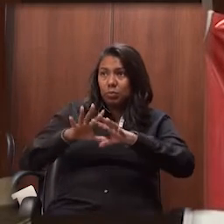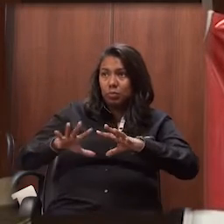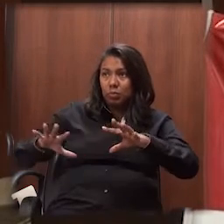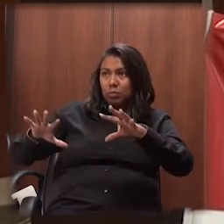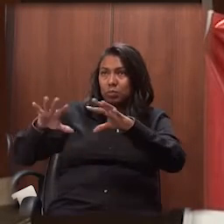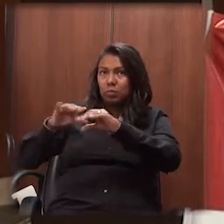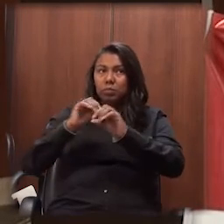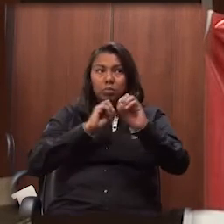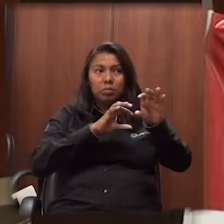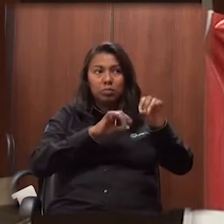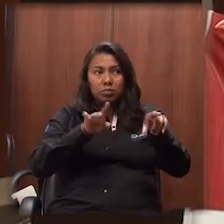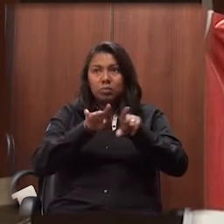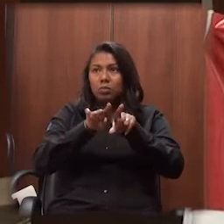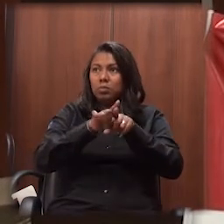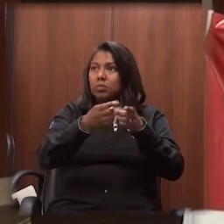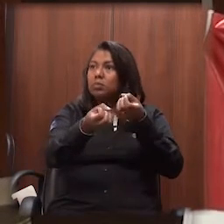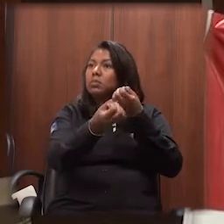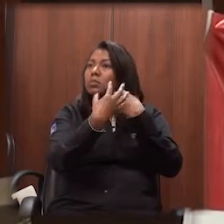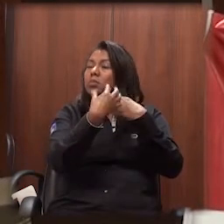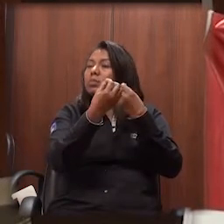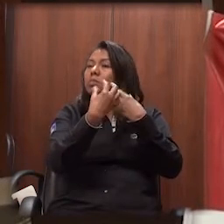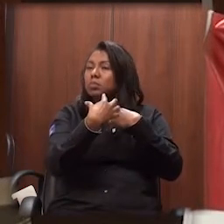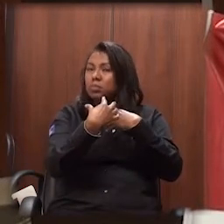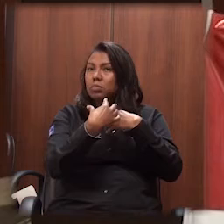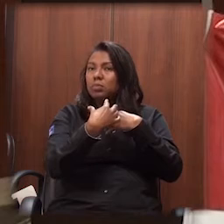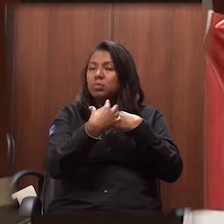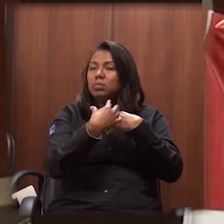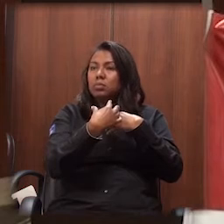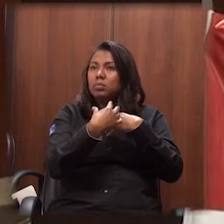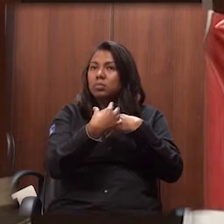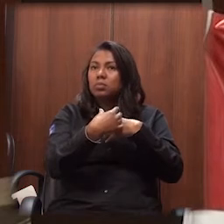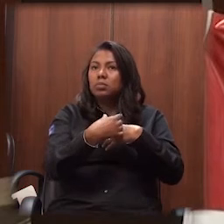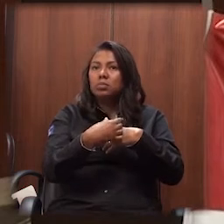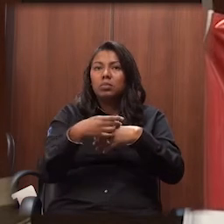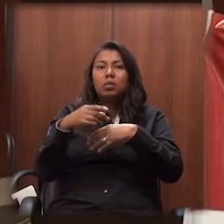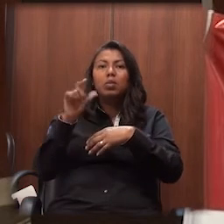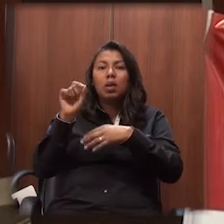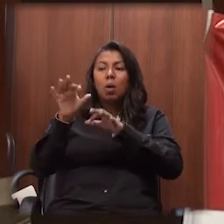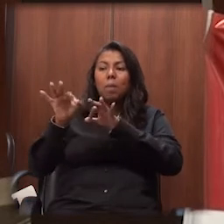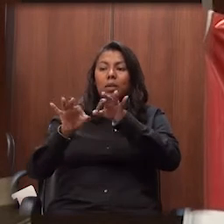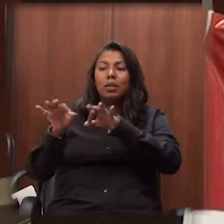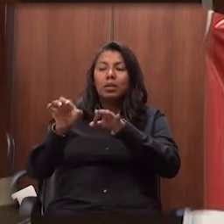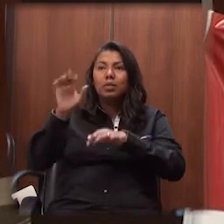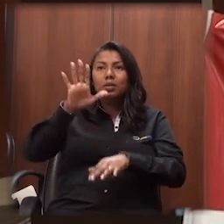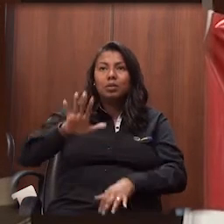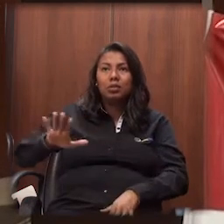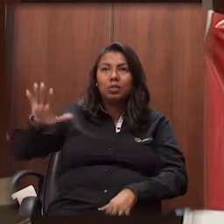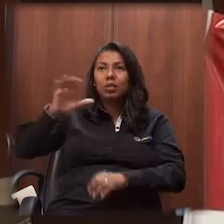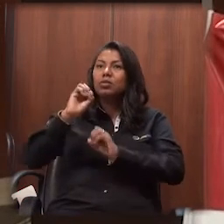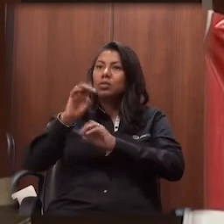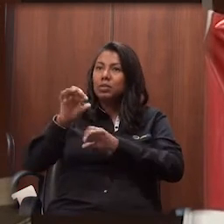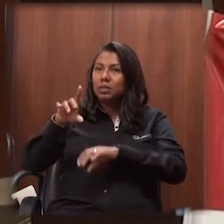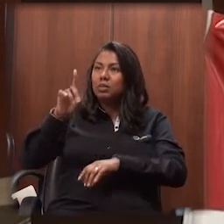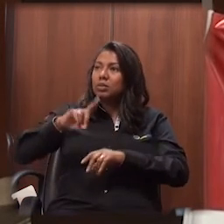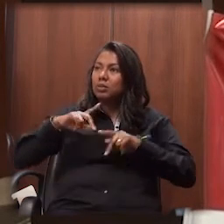educado no âmbito da educação de direitos humanos, não é? Que é o Plano Nacional de Educação e Direitos Humanos de